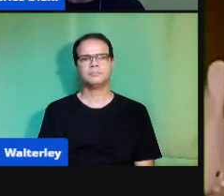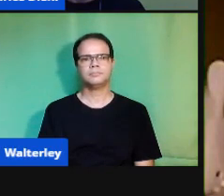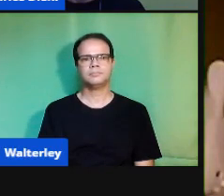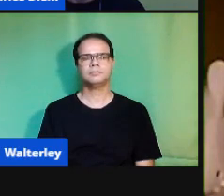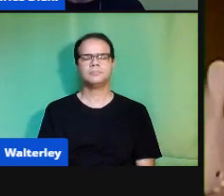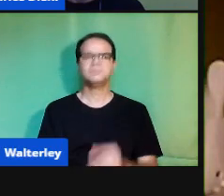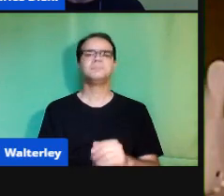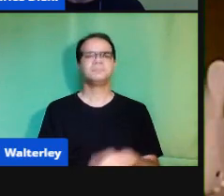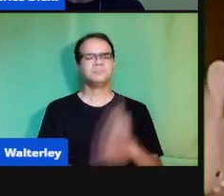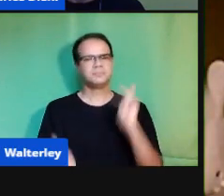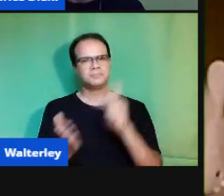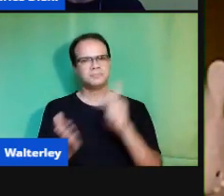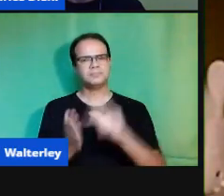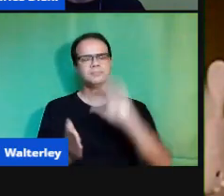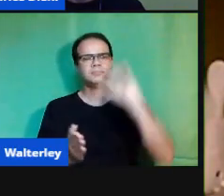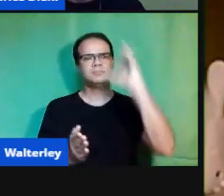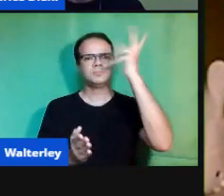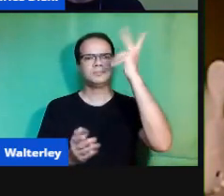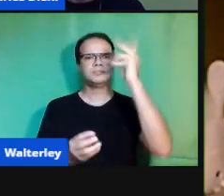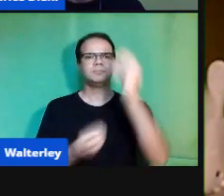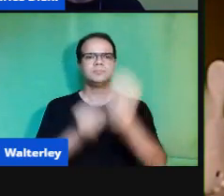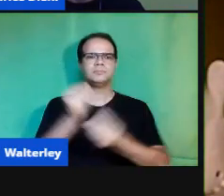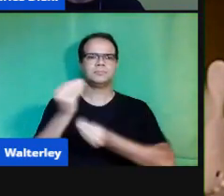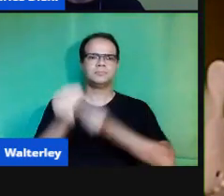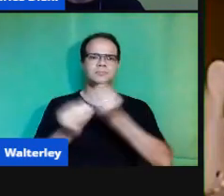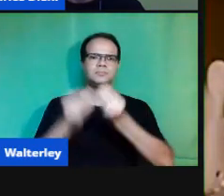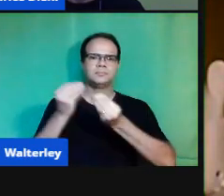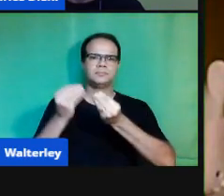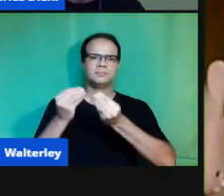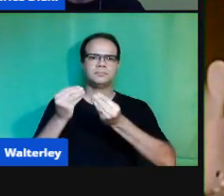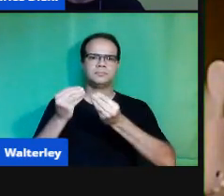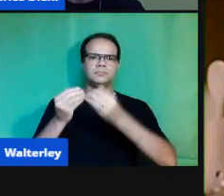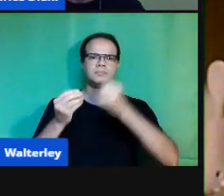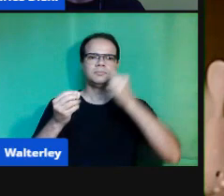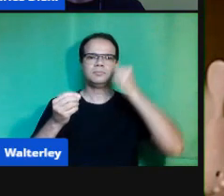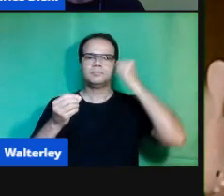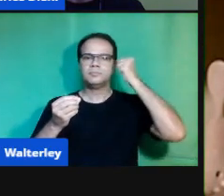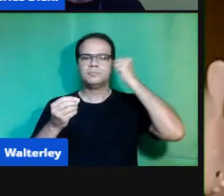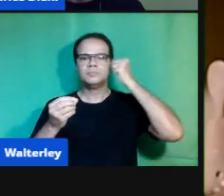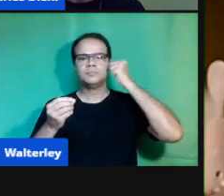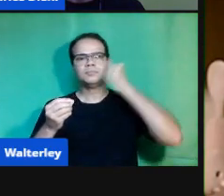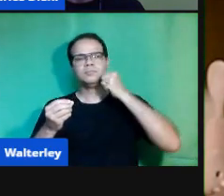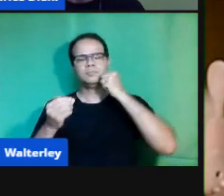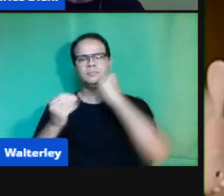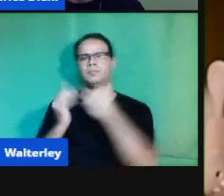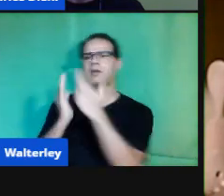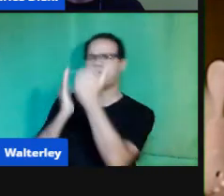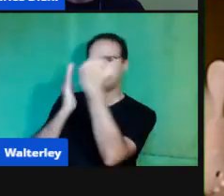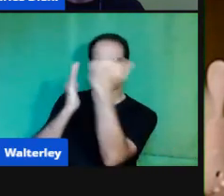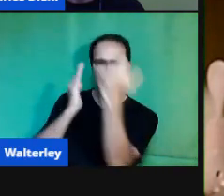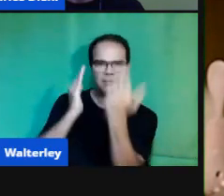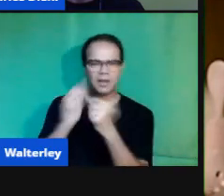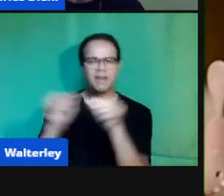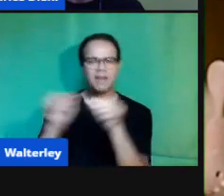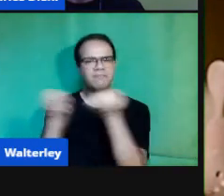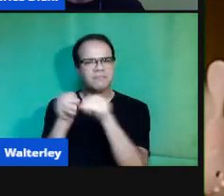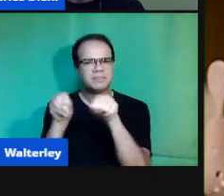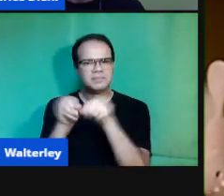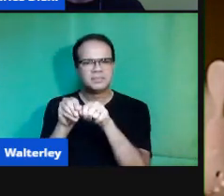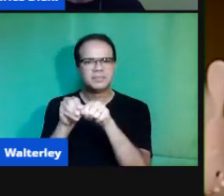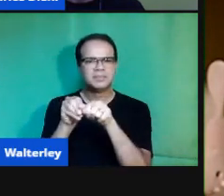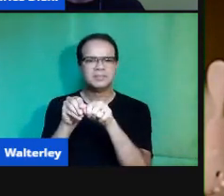É uma realidade muito dura, né? Porque ser mulher não é fácil, mulher artista mais difícil ainda,